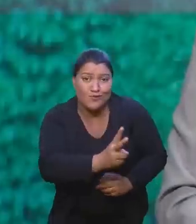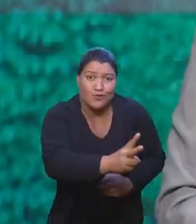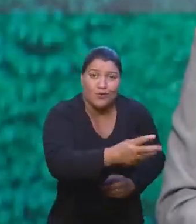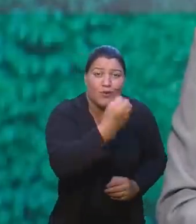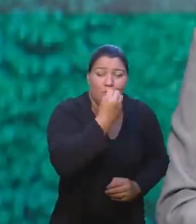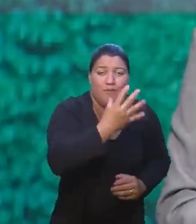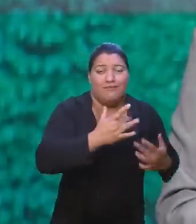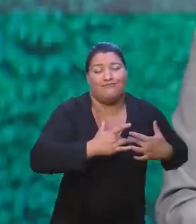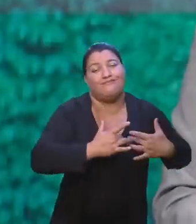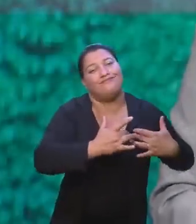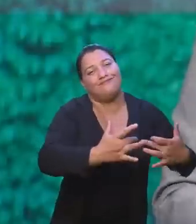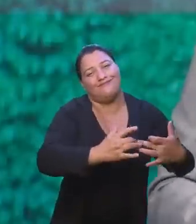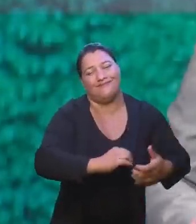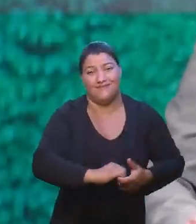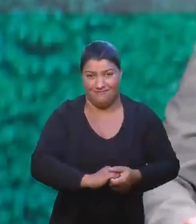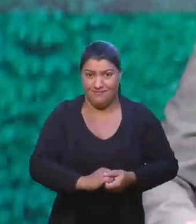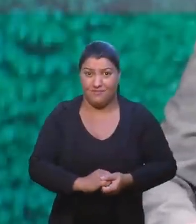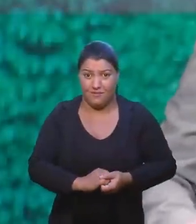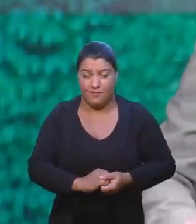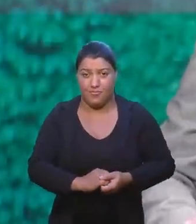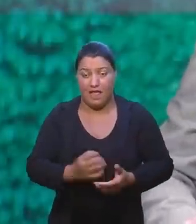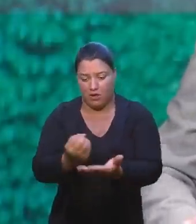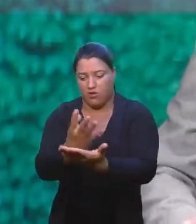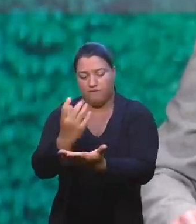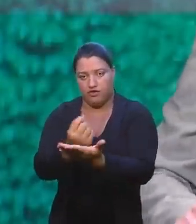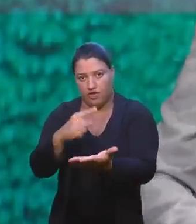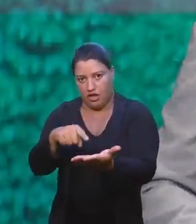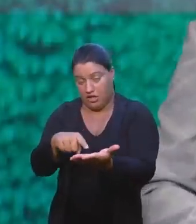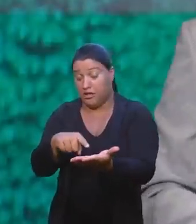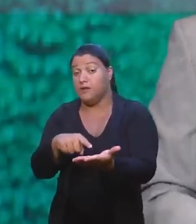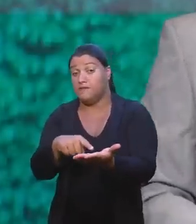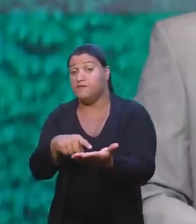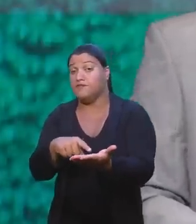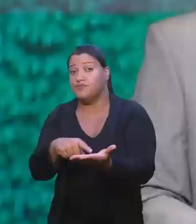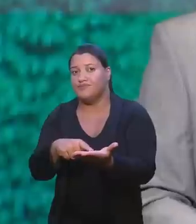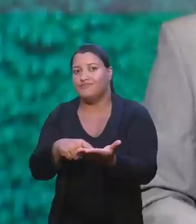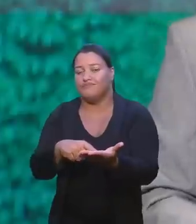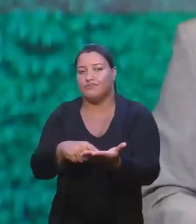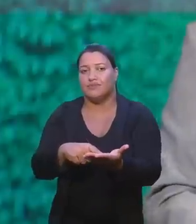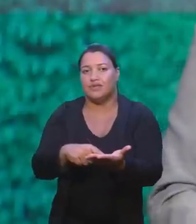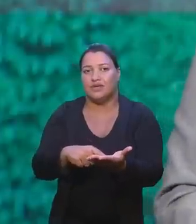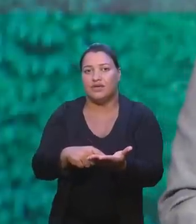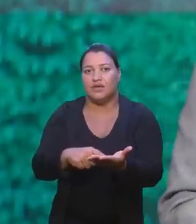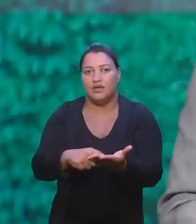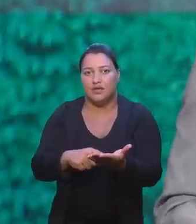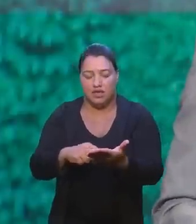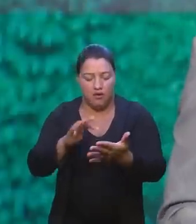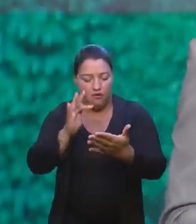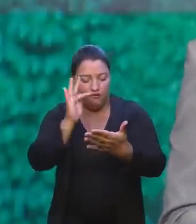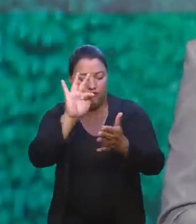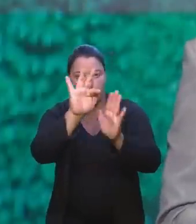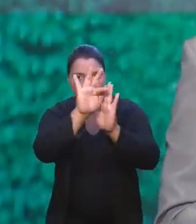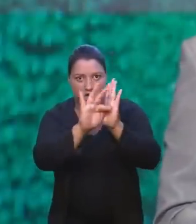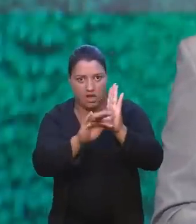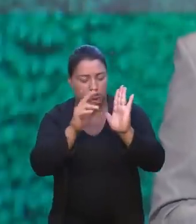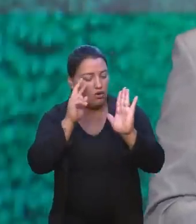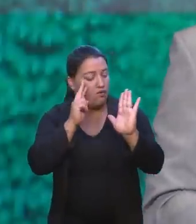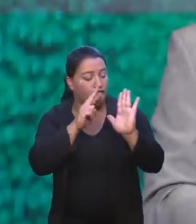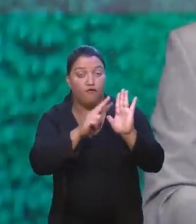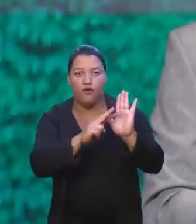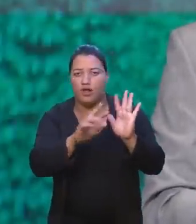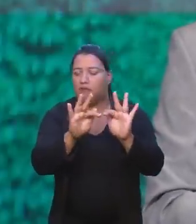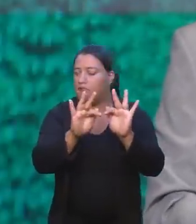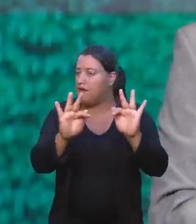continuar caminhando. No Evangelho segundo o Espiritismo, e aqui nós vamos ler textualmente, porque é uma frase